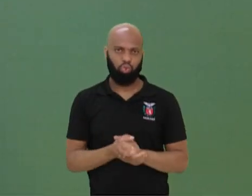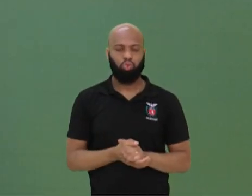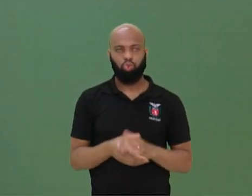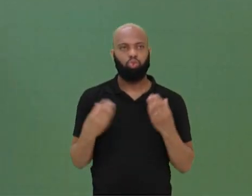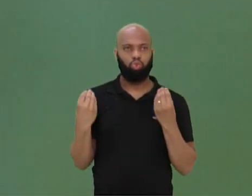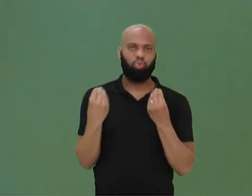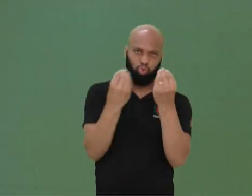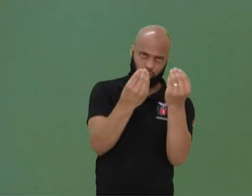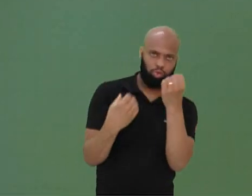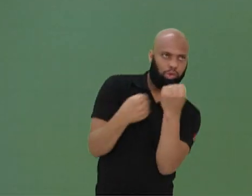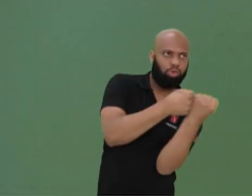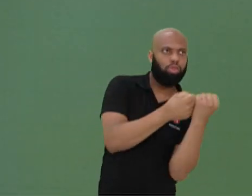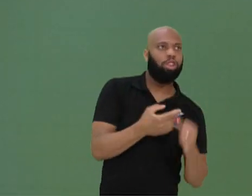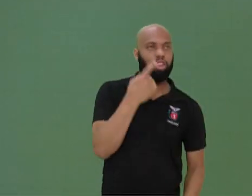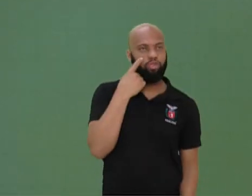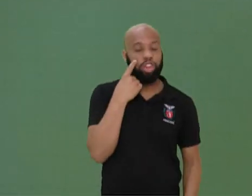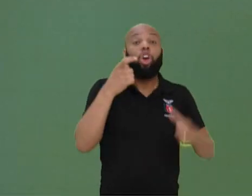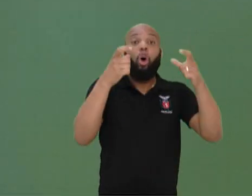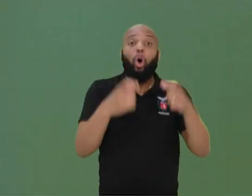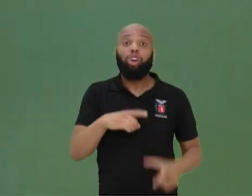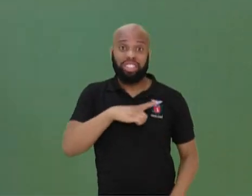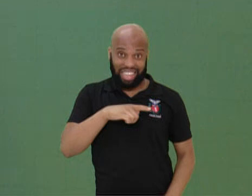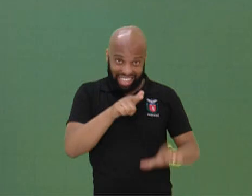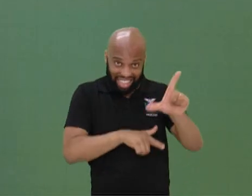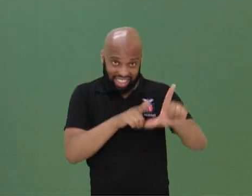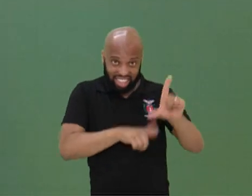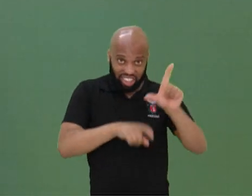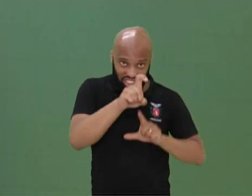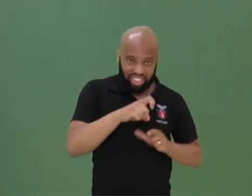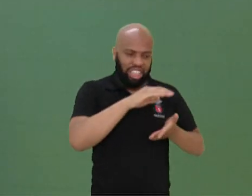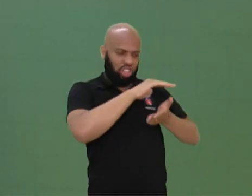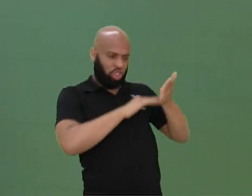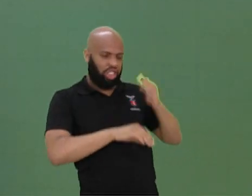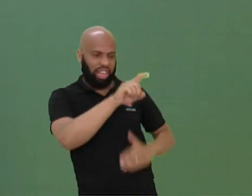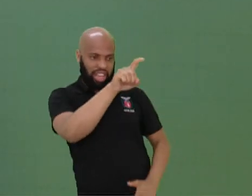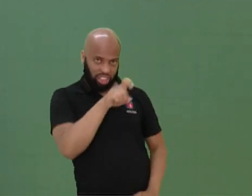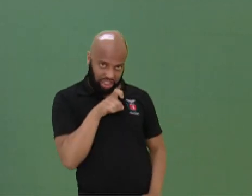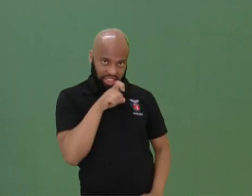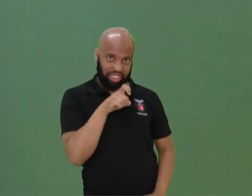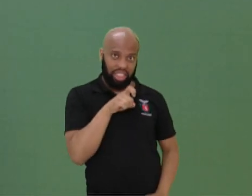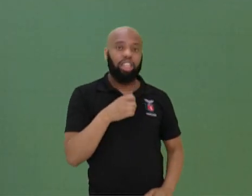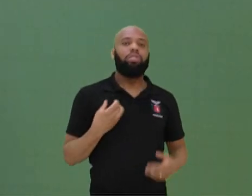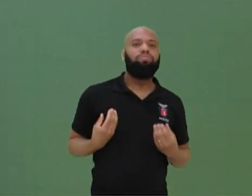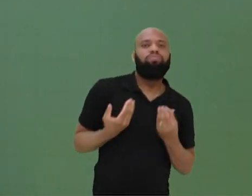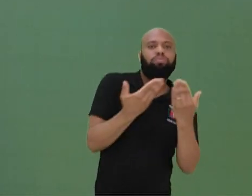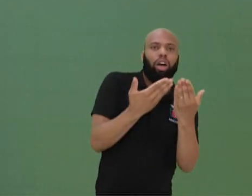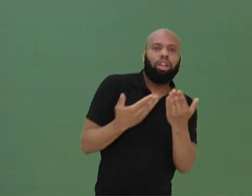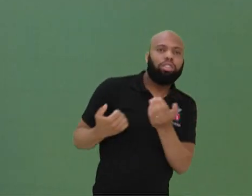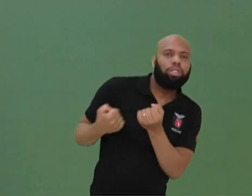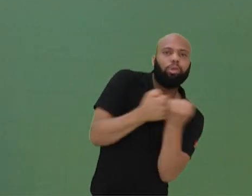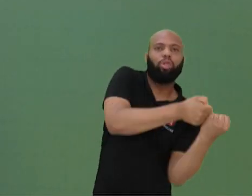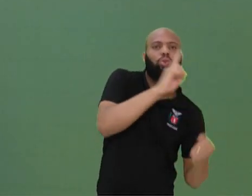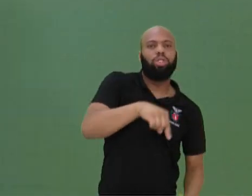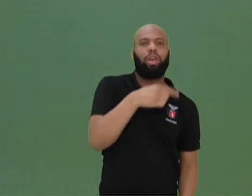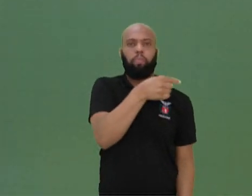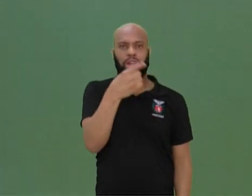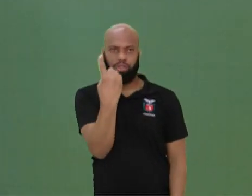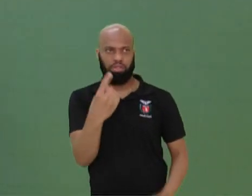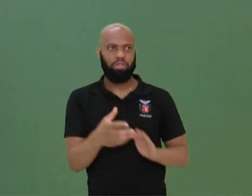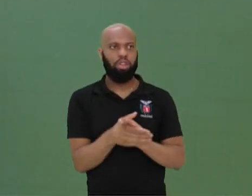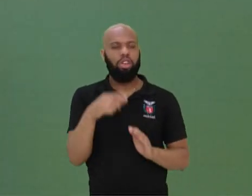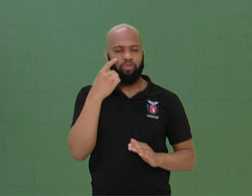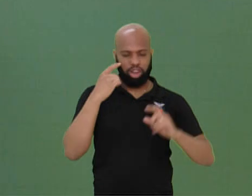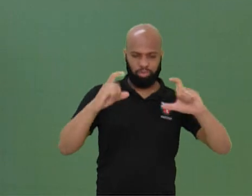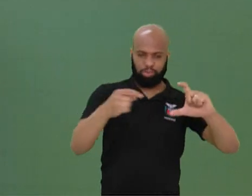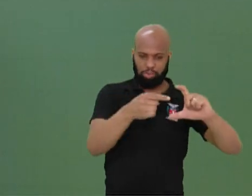por menos 1. Então está lá, y igual x ao quadrado. No lugar do x, menos 1 ao quadrado.